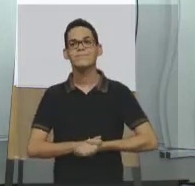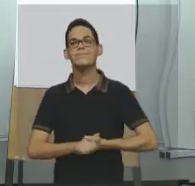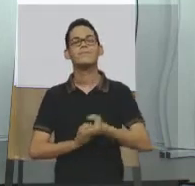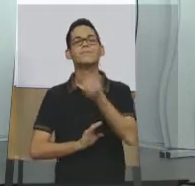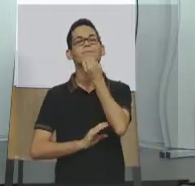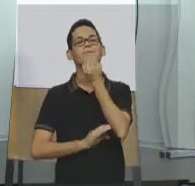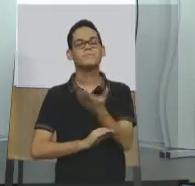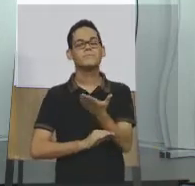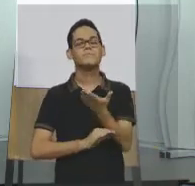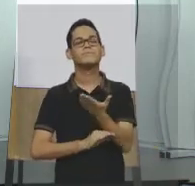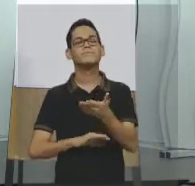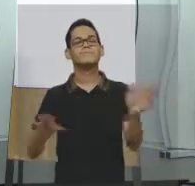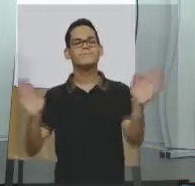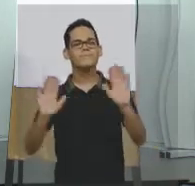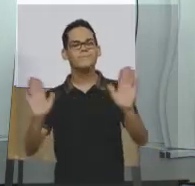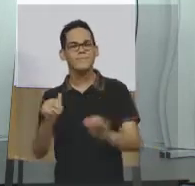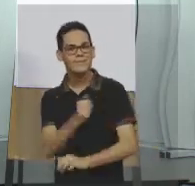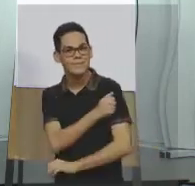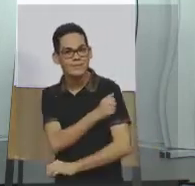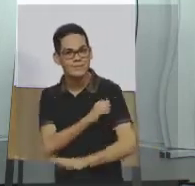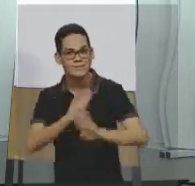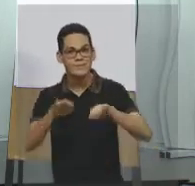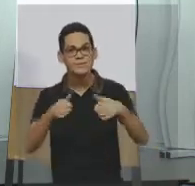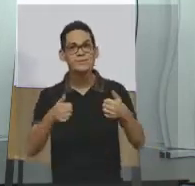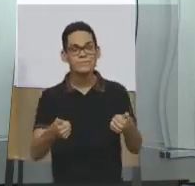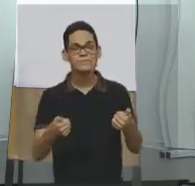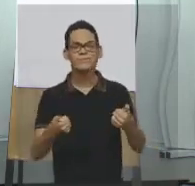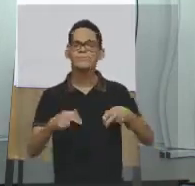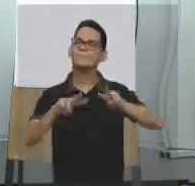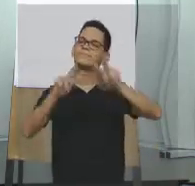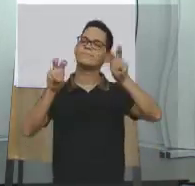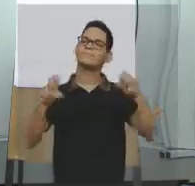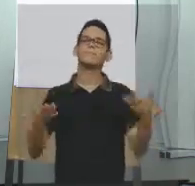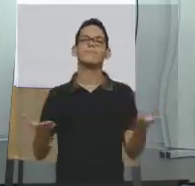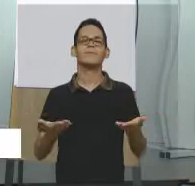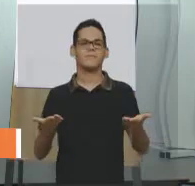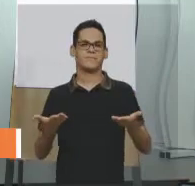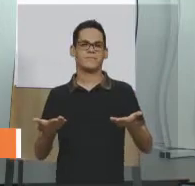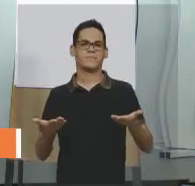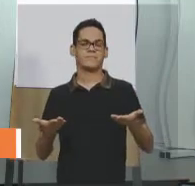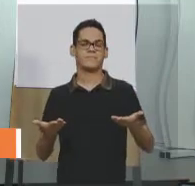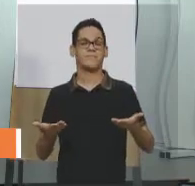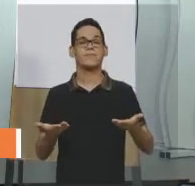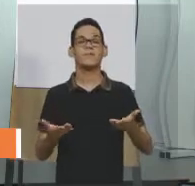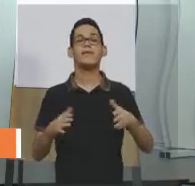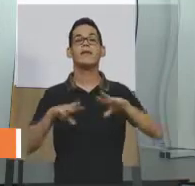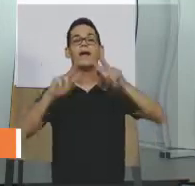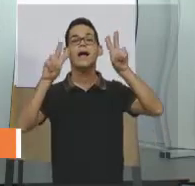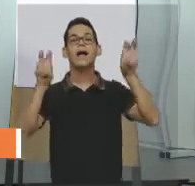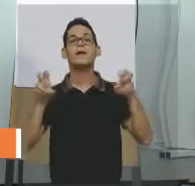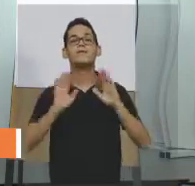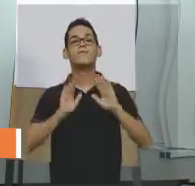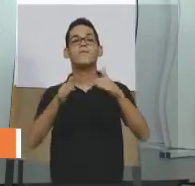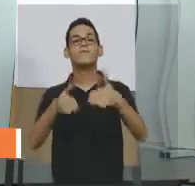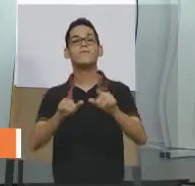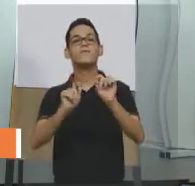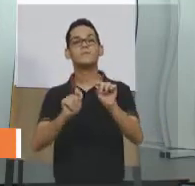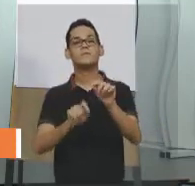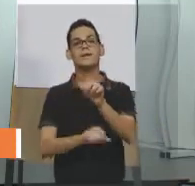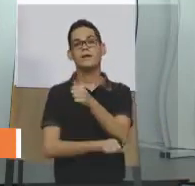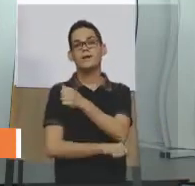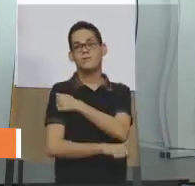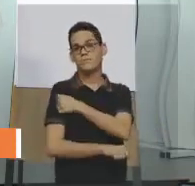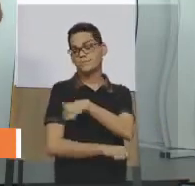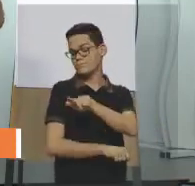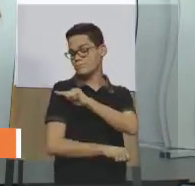bom. Olá, meus queridos alunos. E é sobre isso que nós vamos falar hoje. Esse assunto, então, é voltado para os alunos do 7º